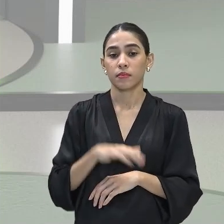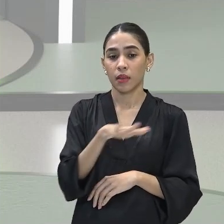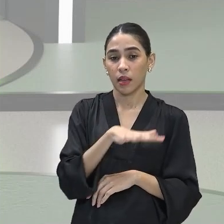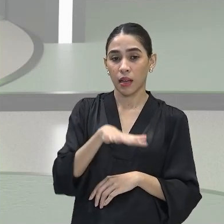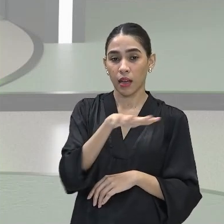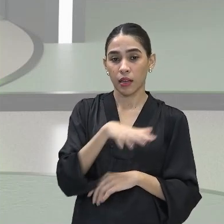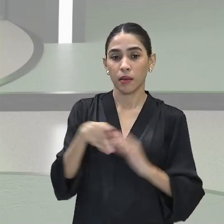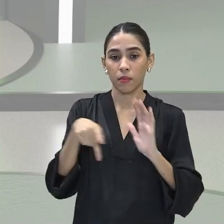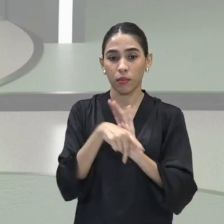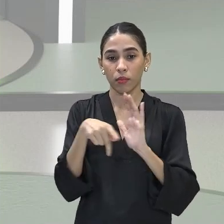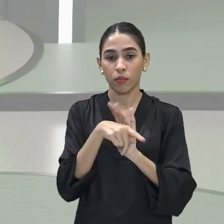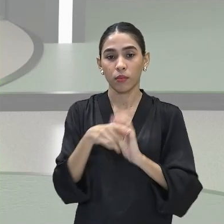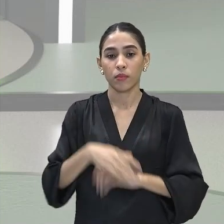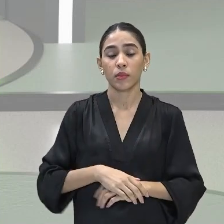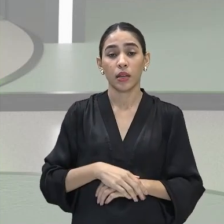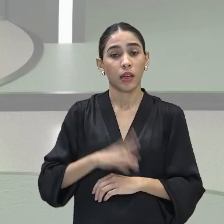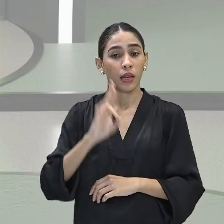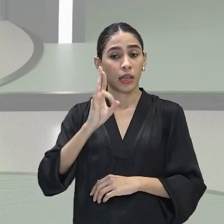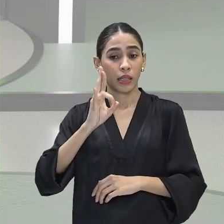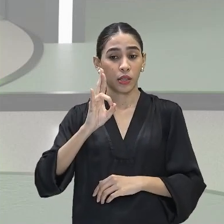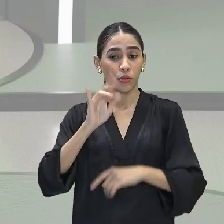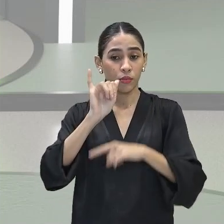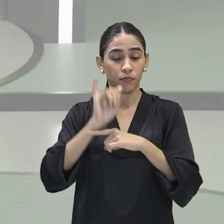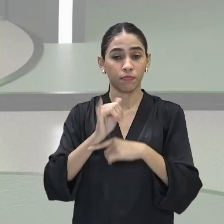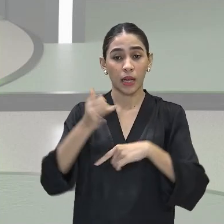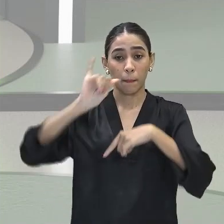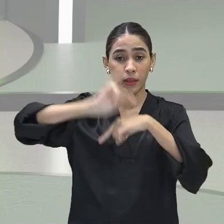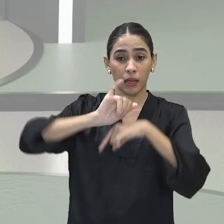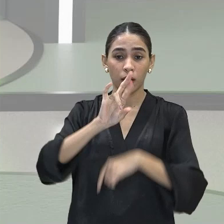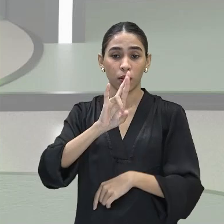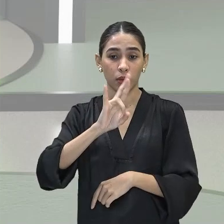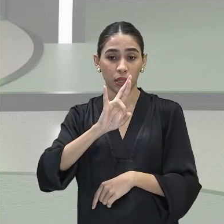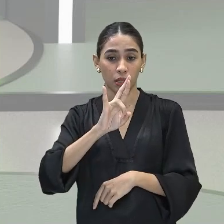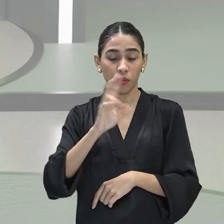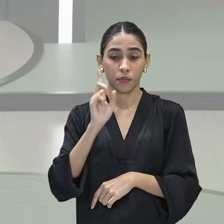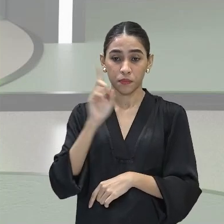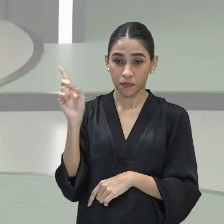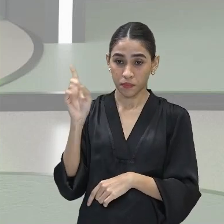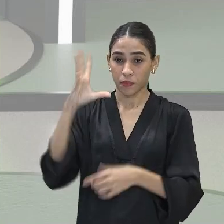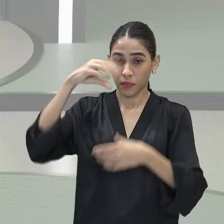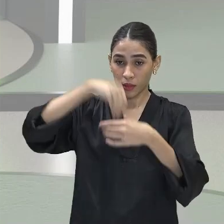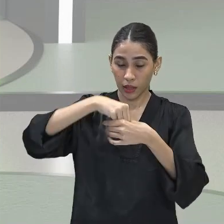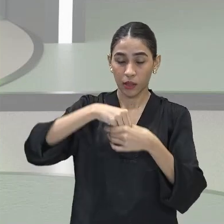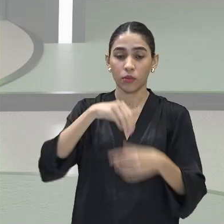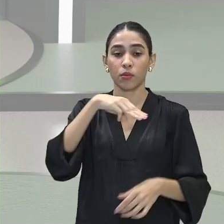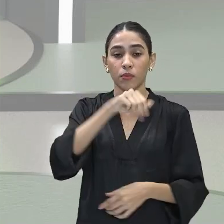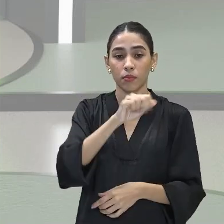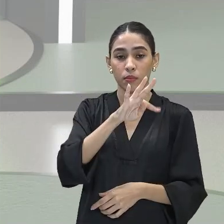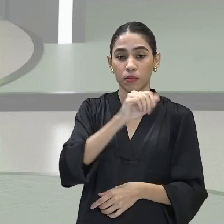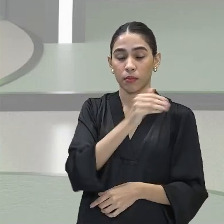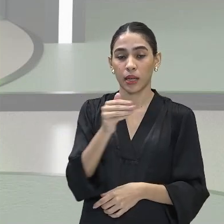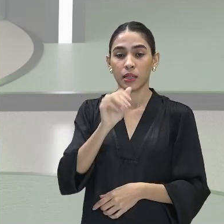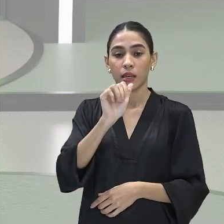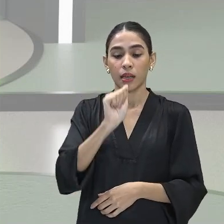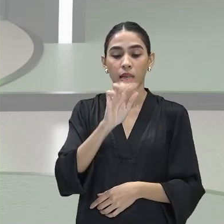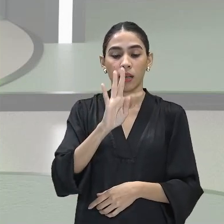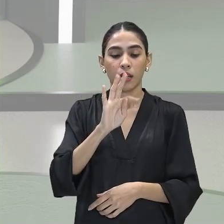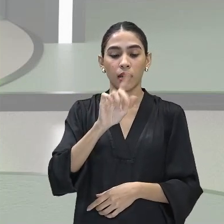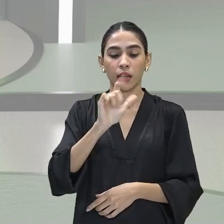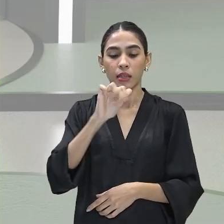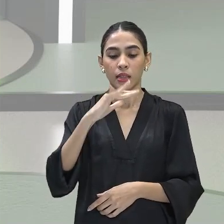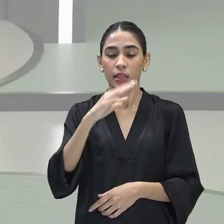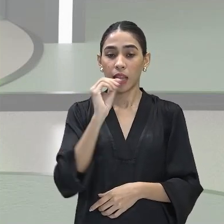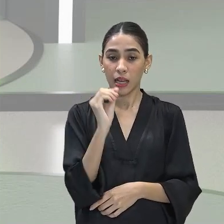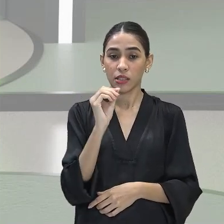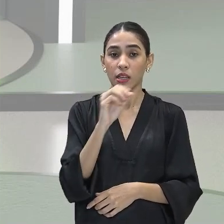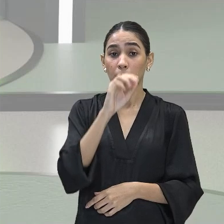no litoral do Rio de Janeiro, né? O Rio de Janeiro está presente aqui no bioma da Mata Atlântica devido ali à sua